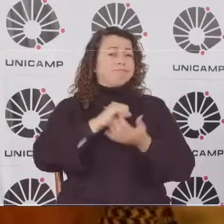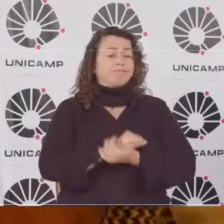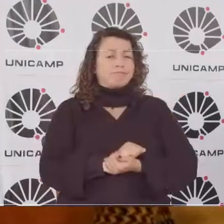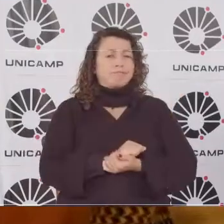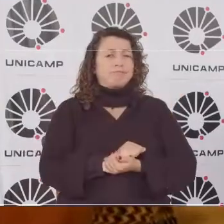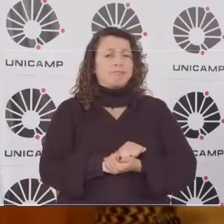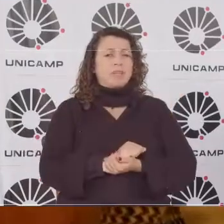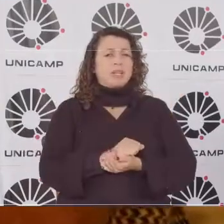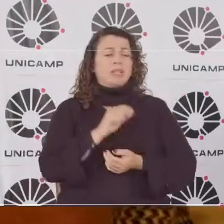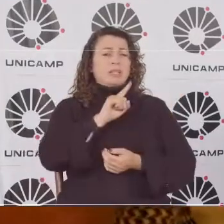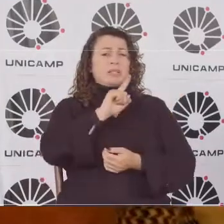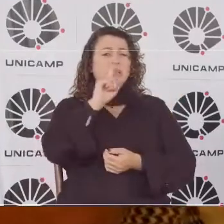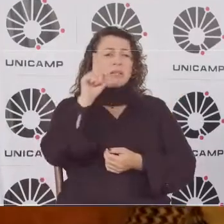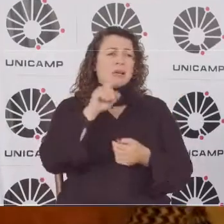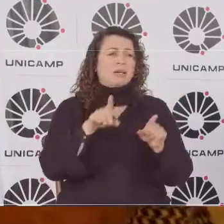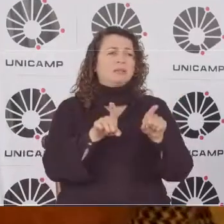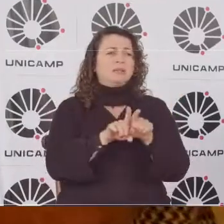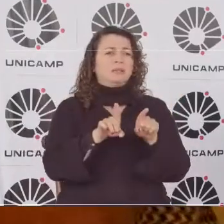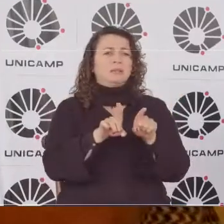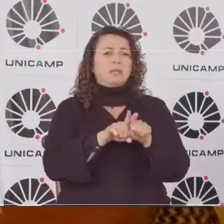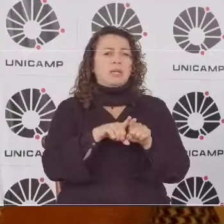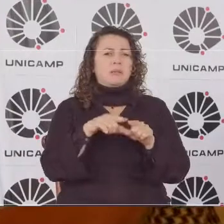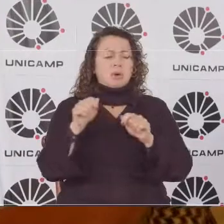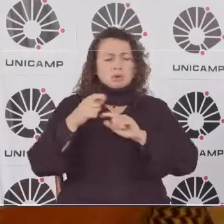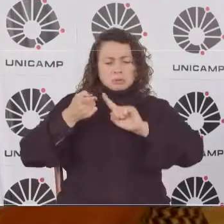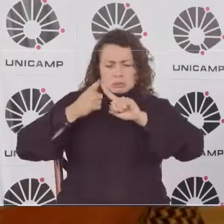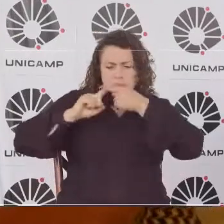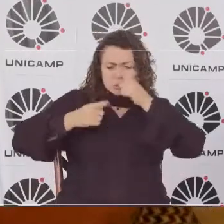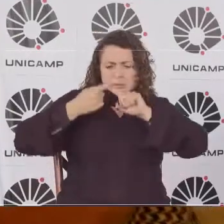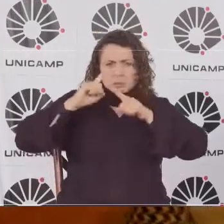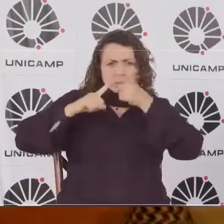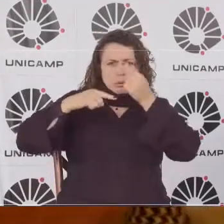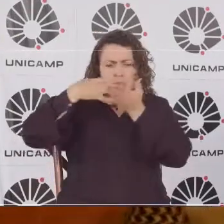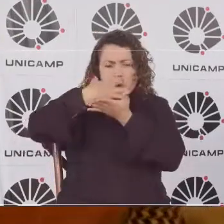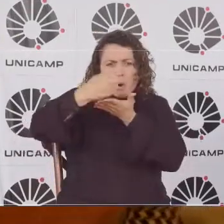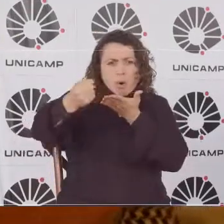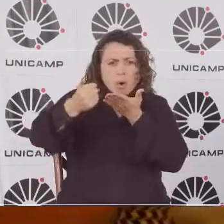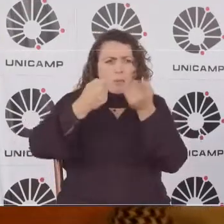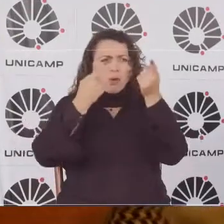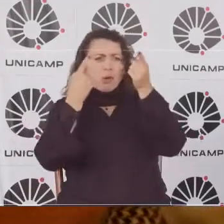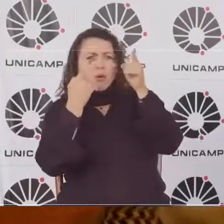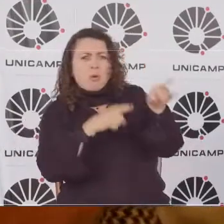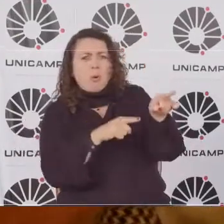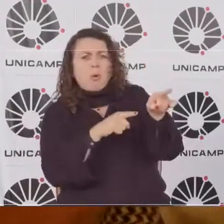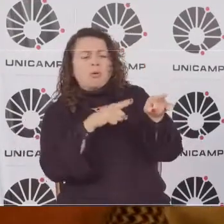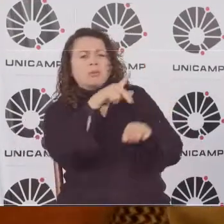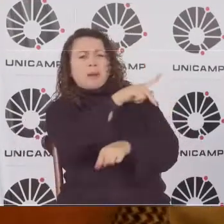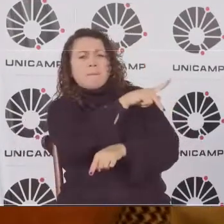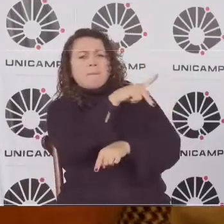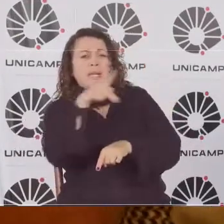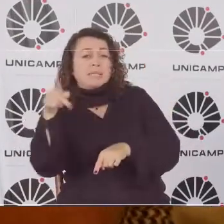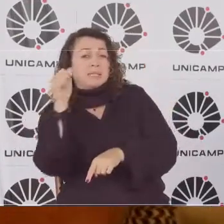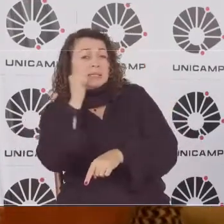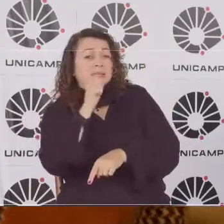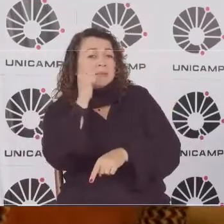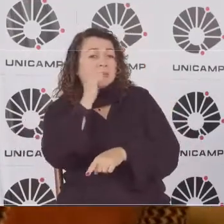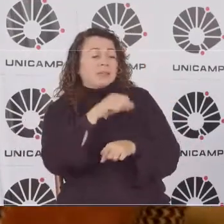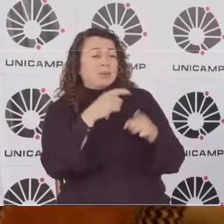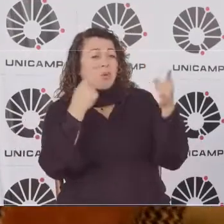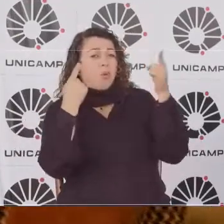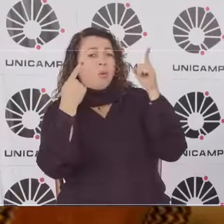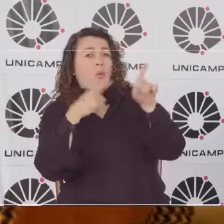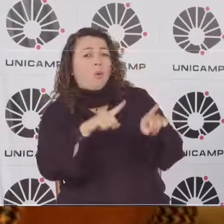agenciado agenciando é igual pe parlamentar contra Presidente e contra